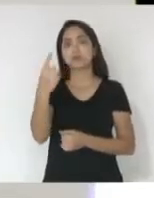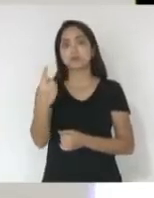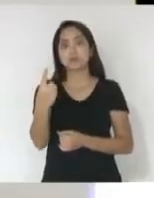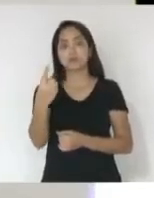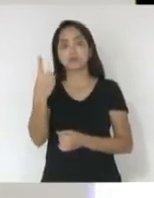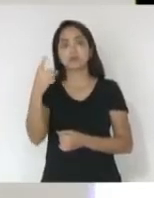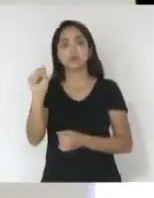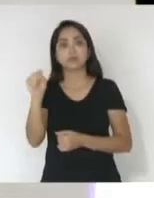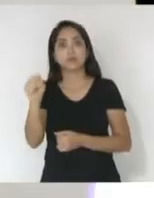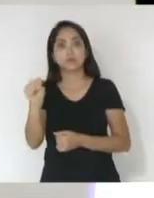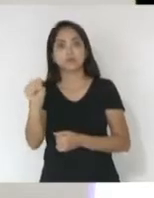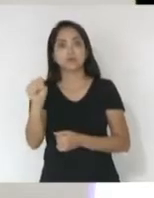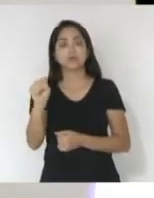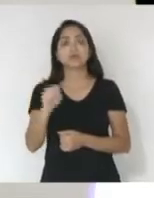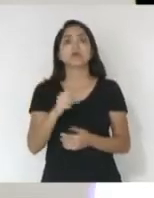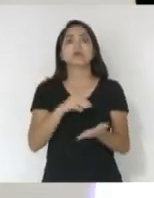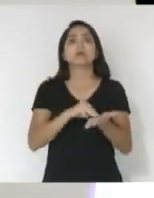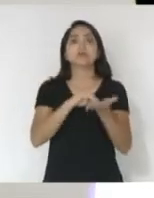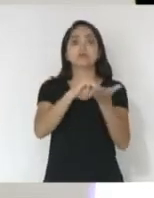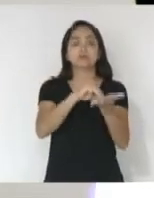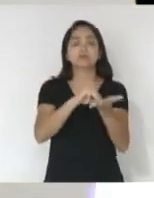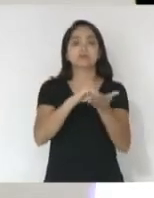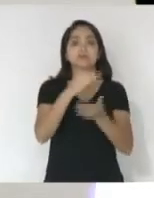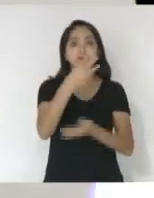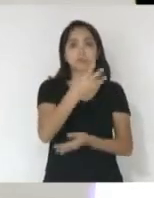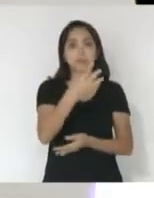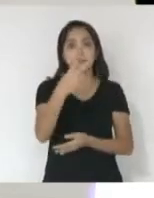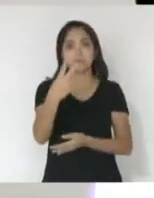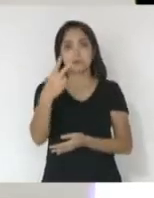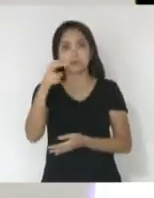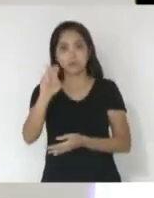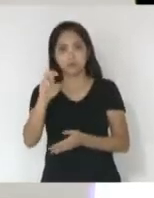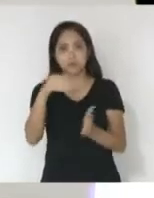180/181/2018 e as moções número